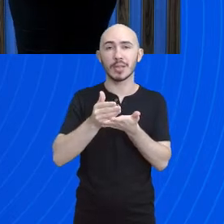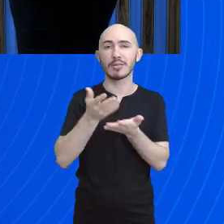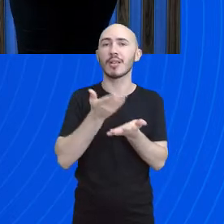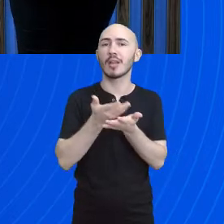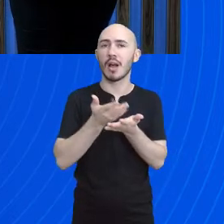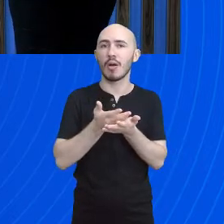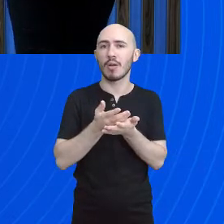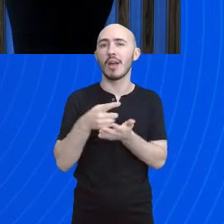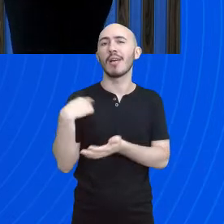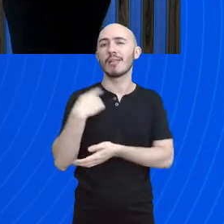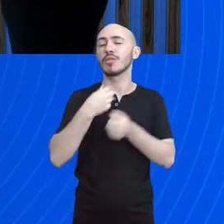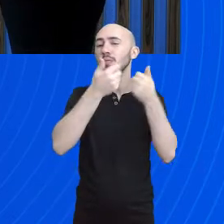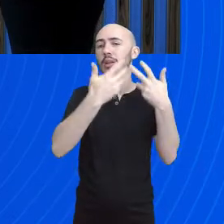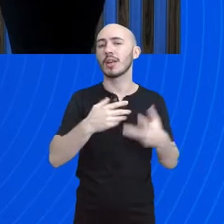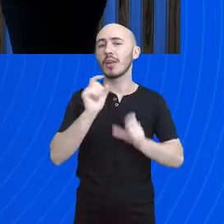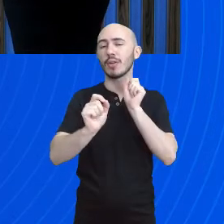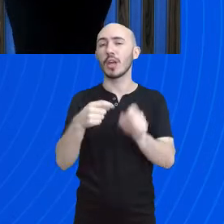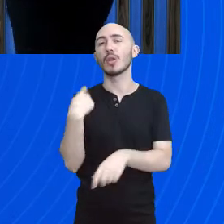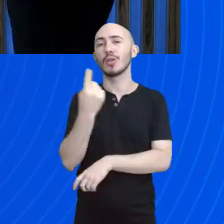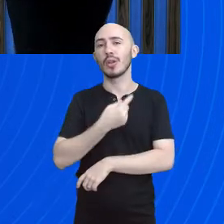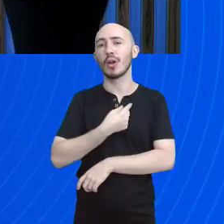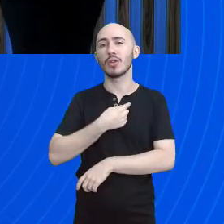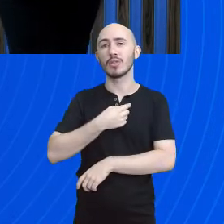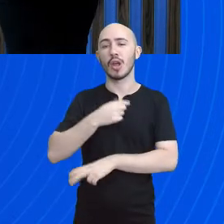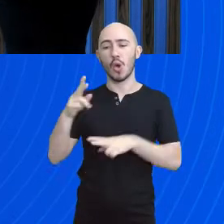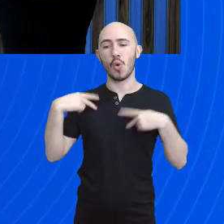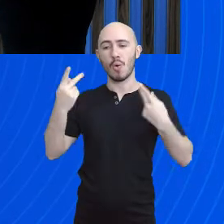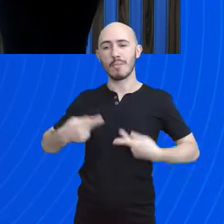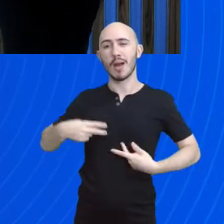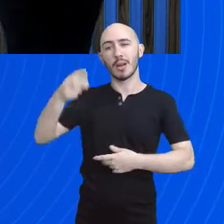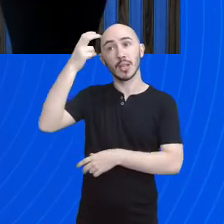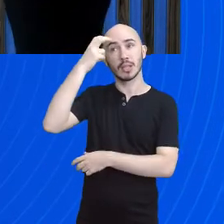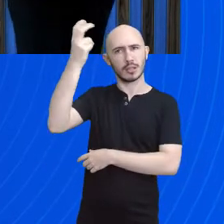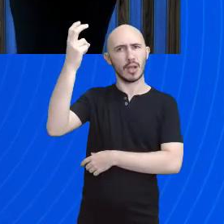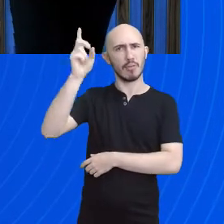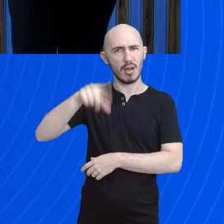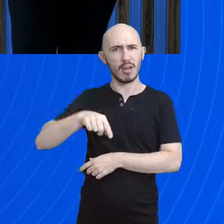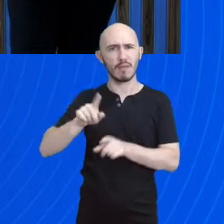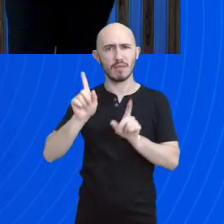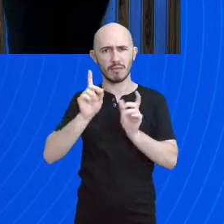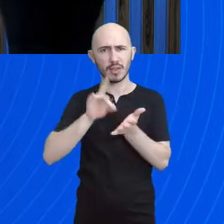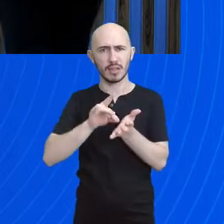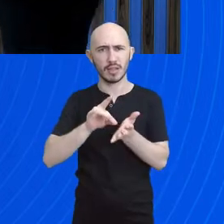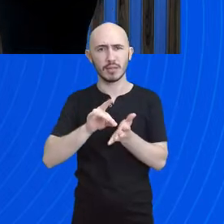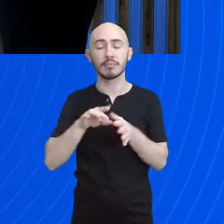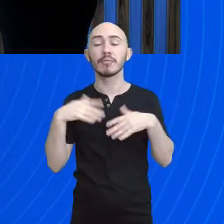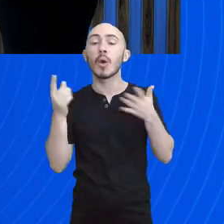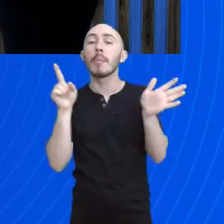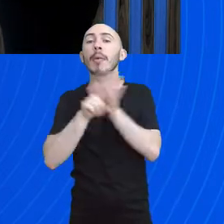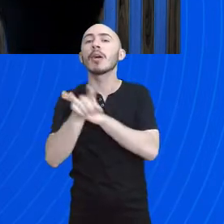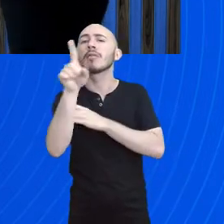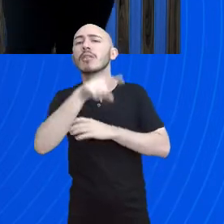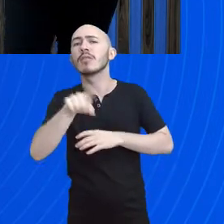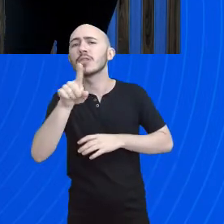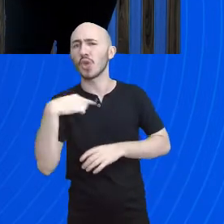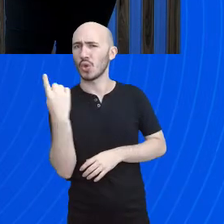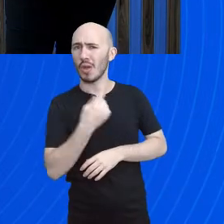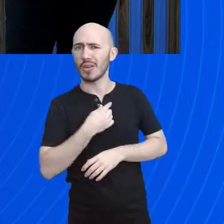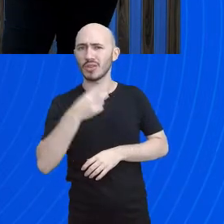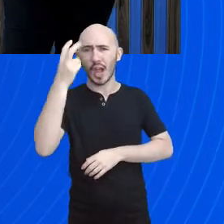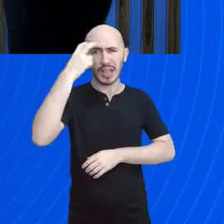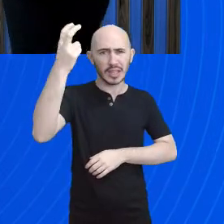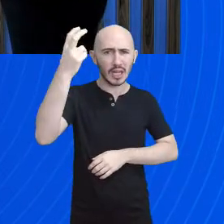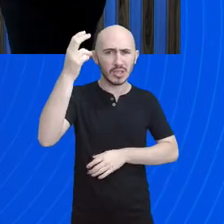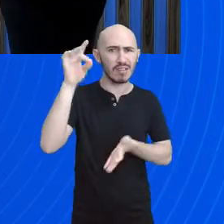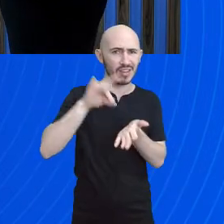sapiens sapiens, que significa homem sábio? Eu volto com essa pergunta para vocês. Nós somos sábios realmente? Ou